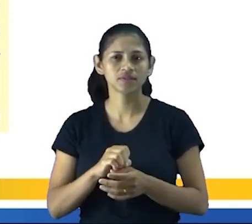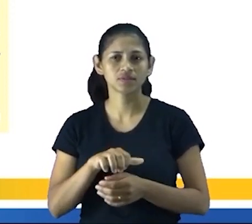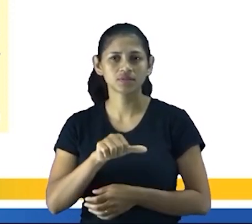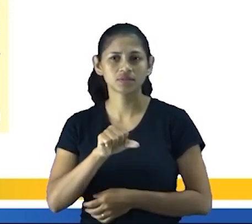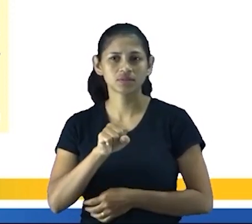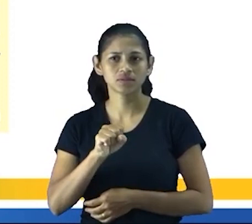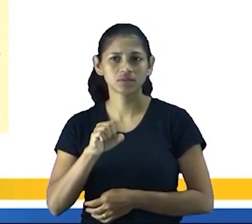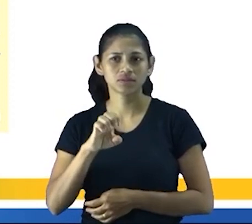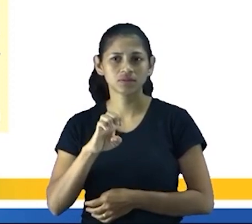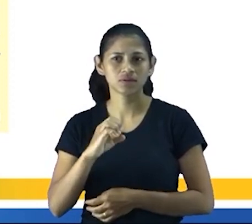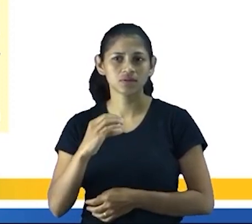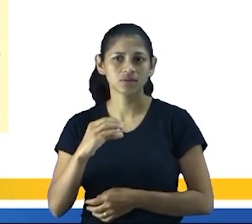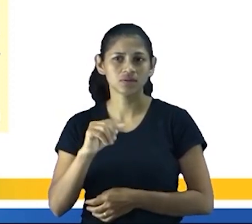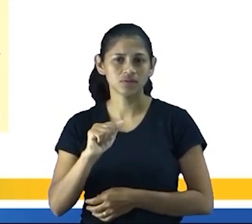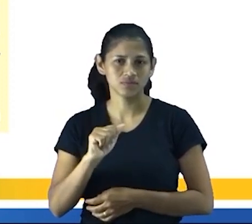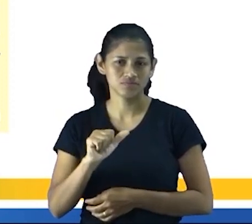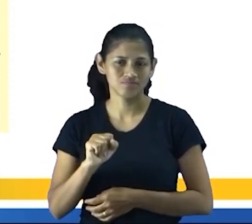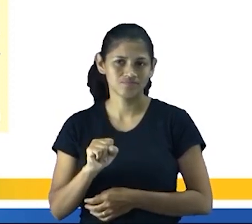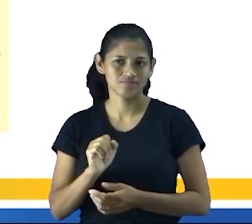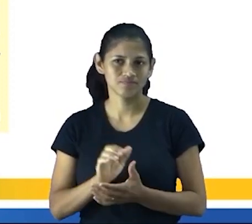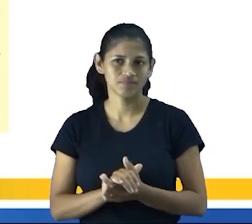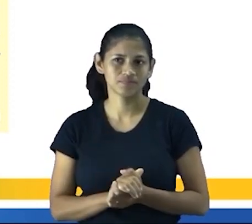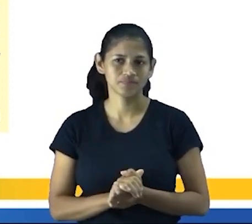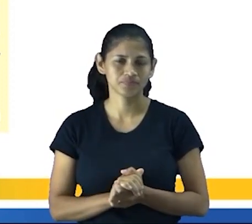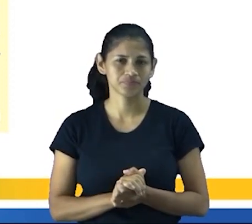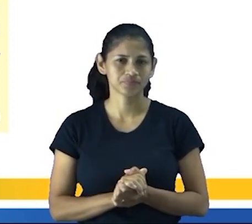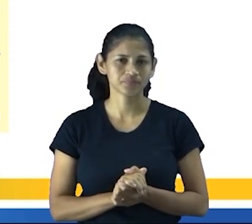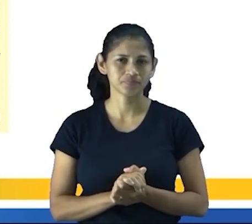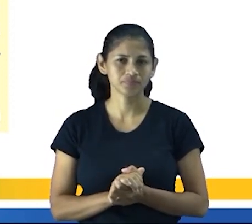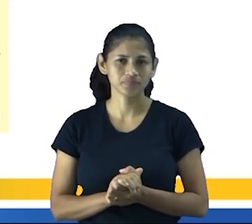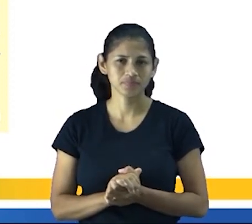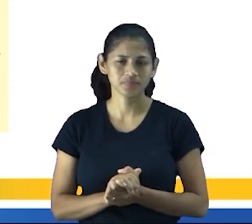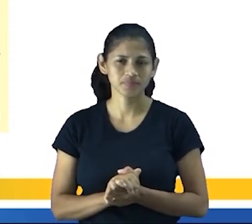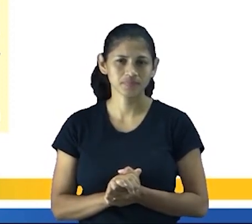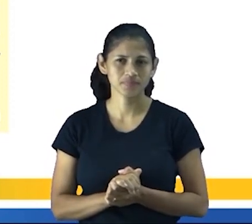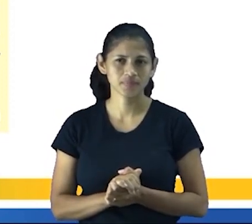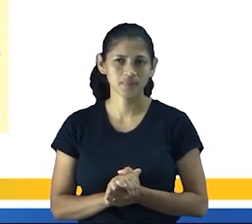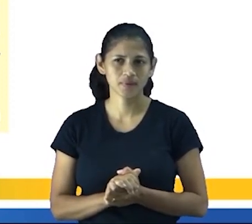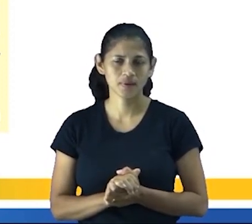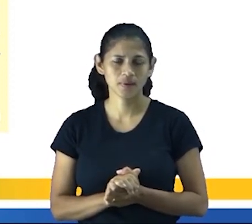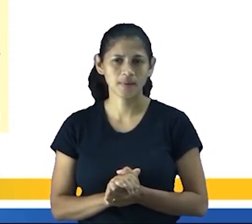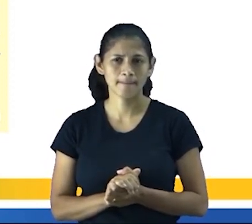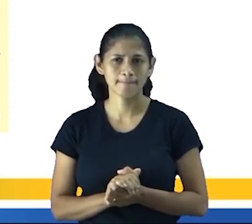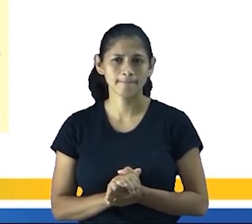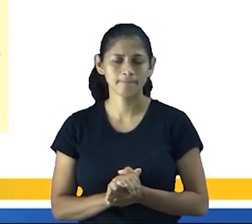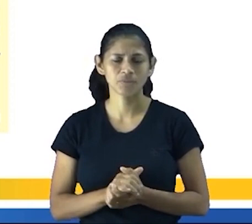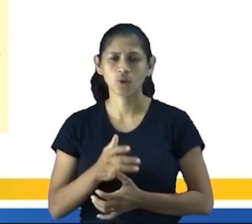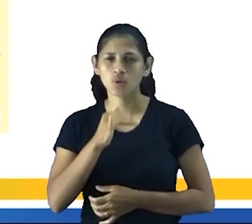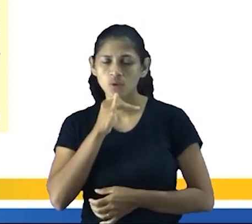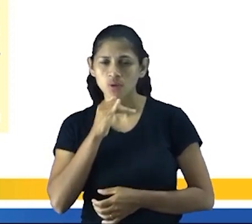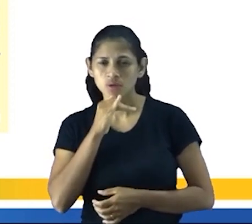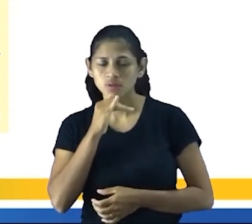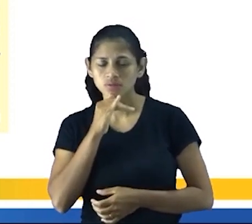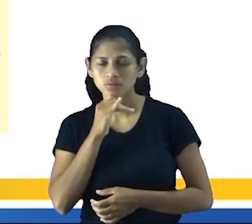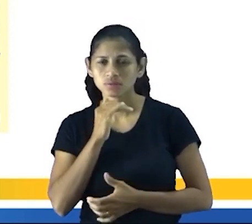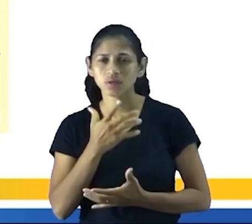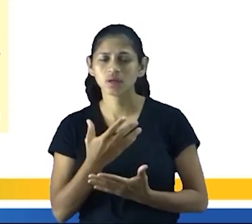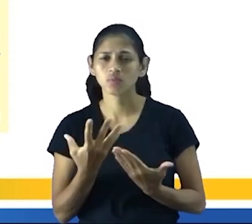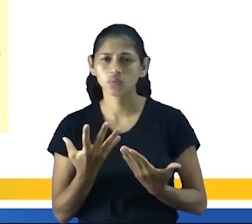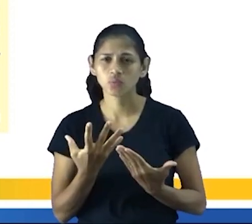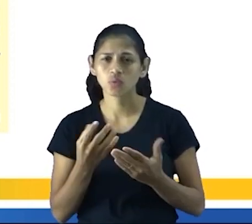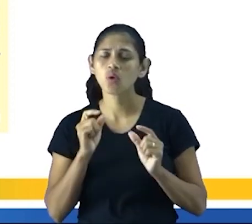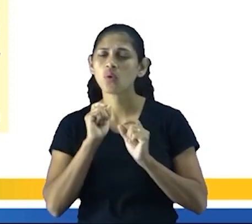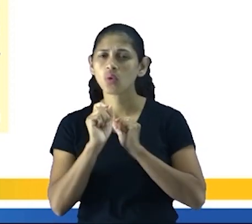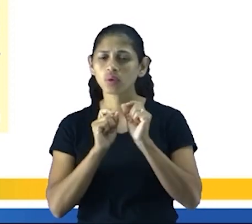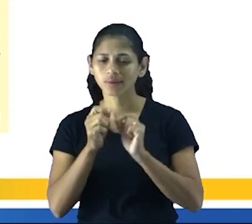a cachorra-baleia, tá bom? E aí, vejam que esse exemplo é um exemplo de texto narrativo.